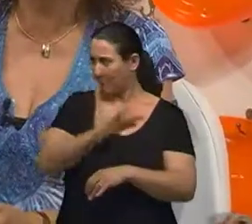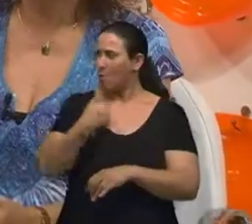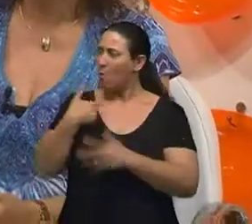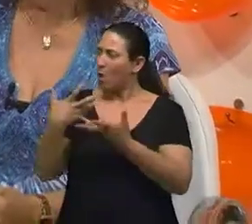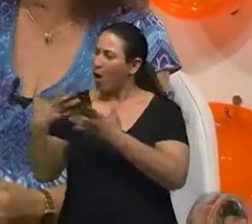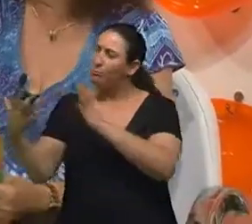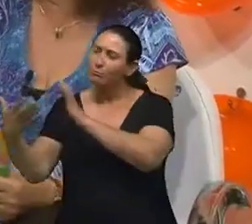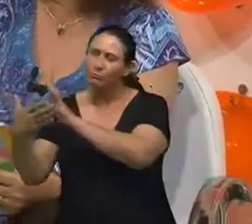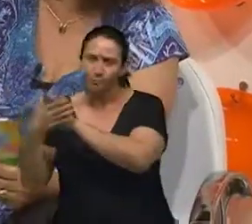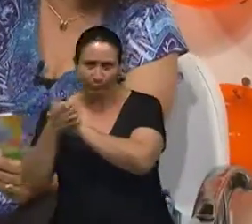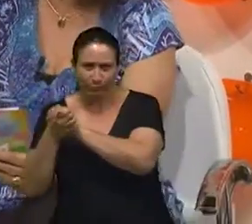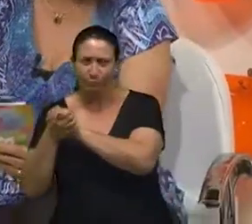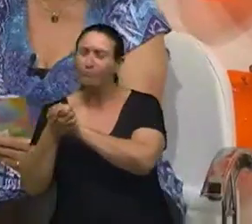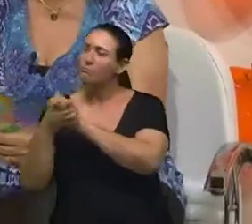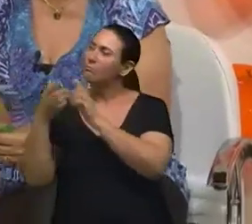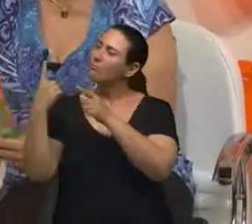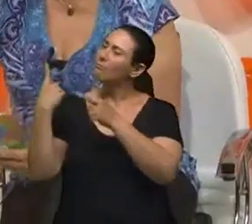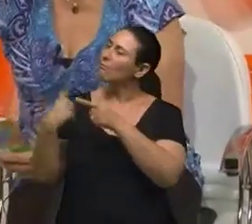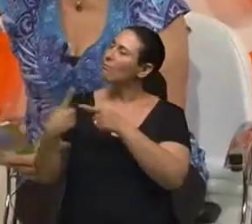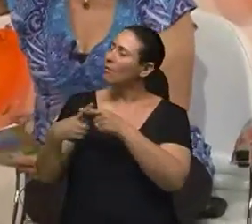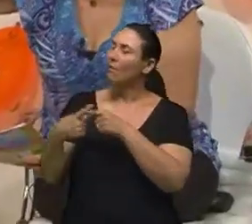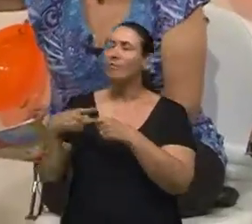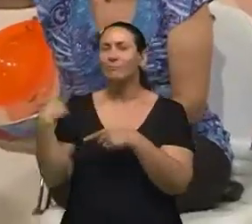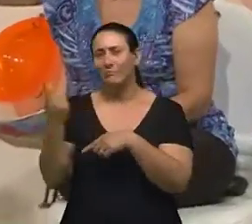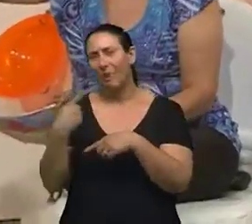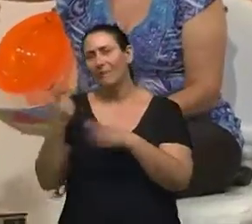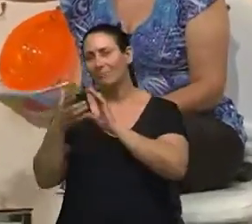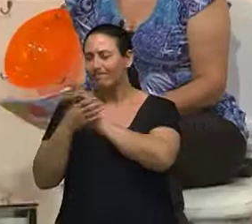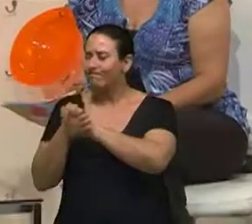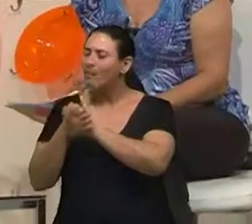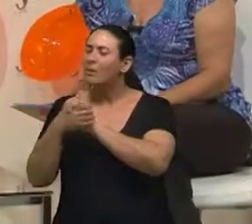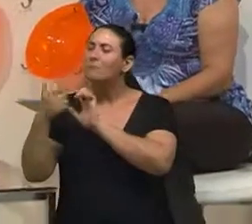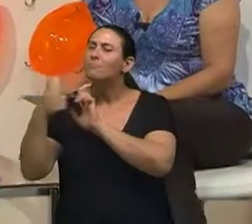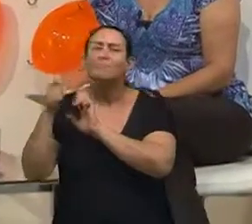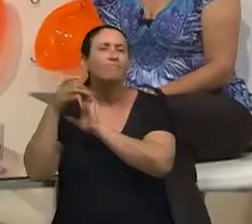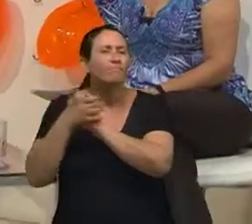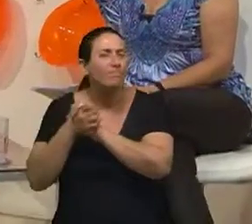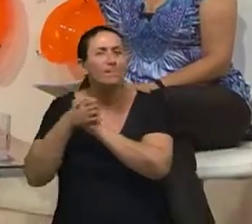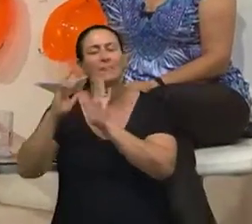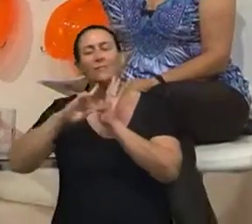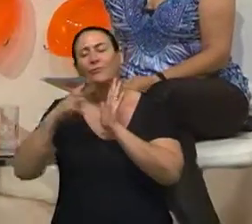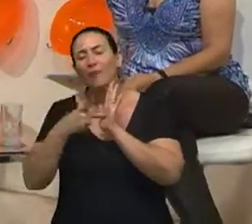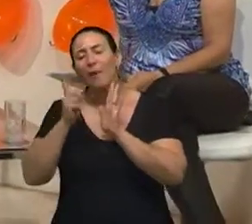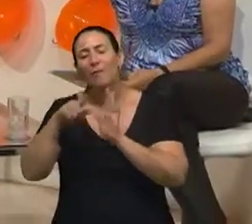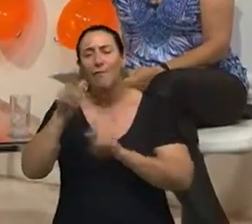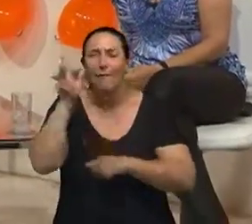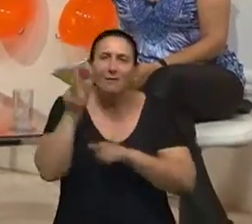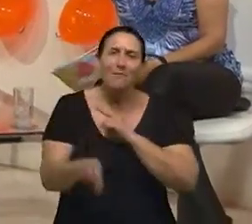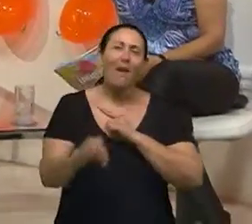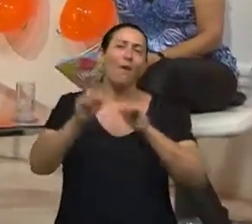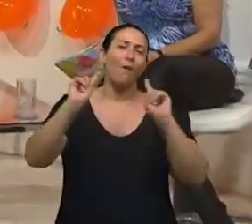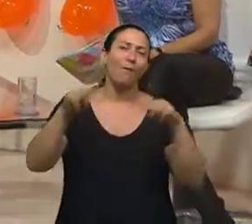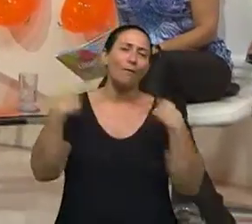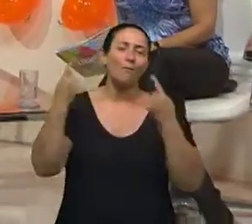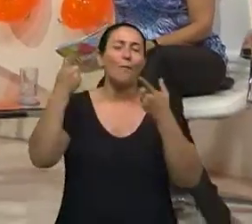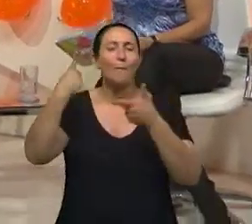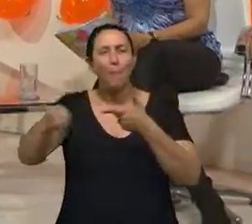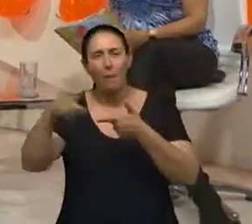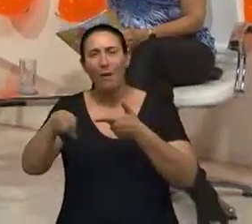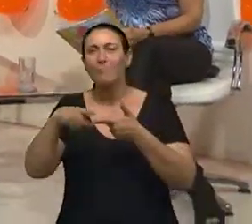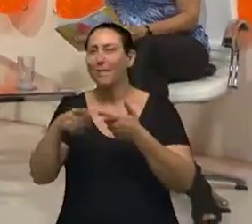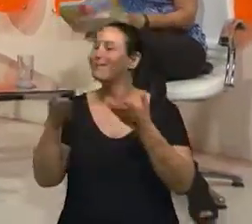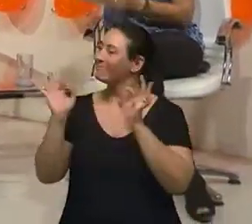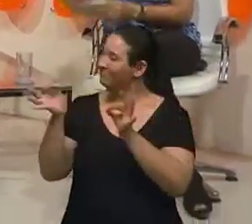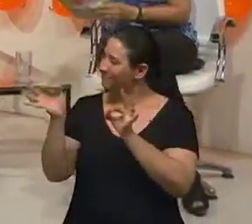mão esquerda para que a gente possa terminar aqui de mãos dadas, porque eu acho que assim é que a gente vence melhor os conflitos e os problemas. É